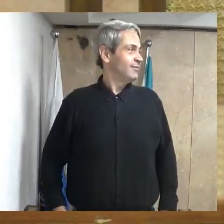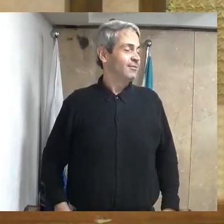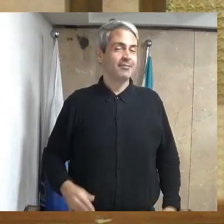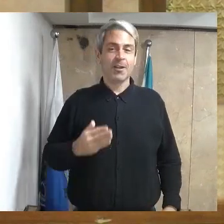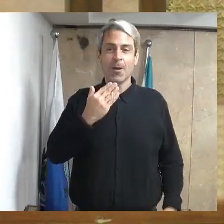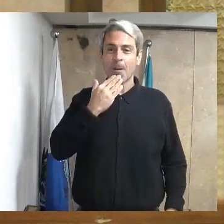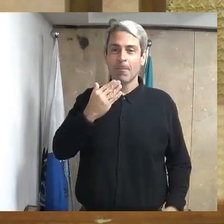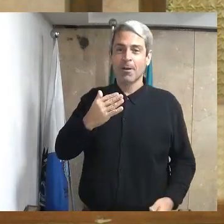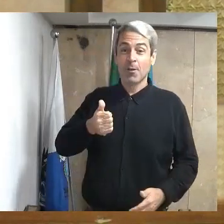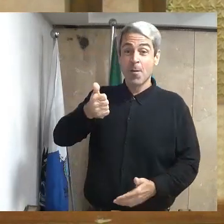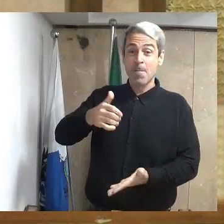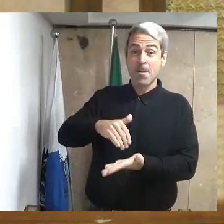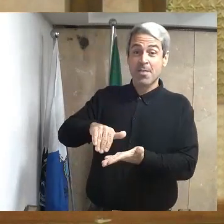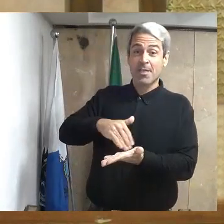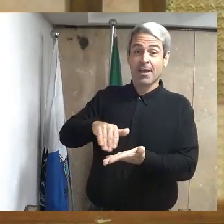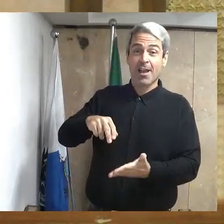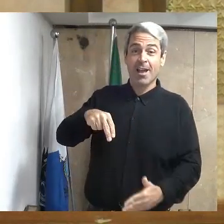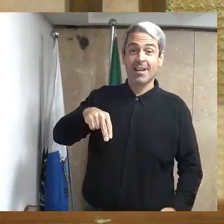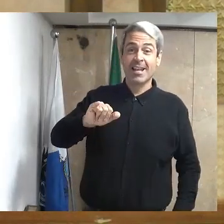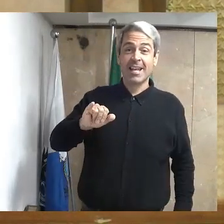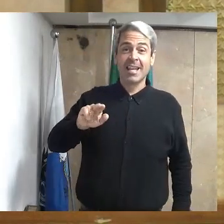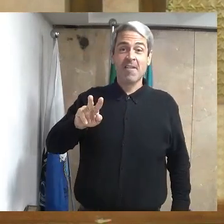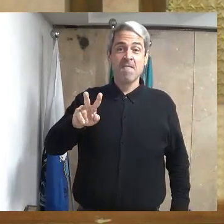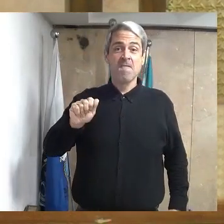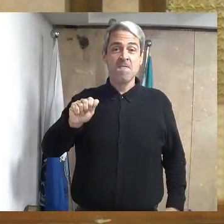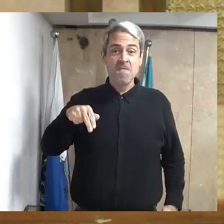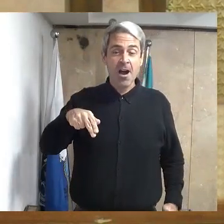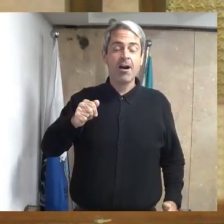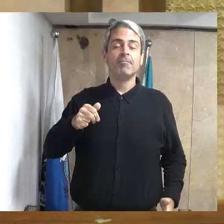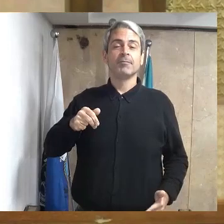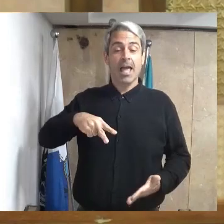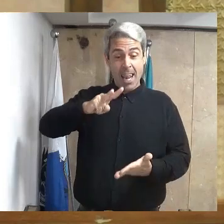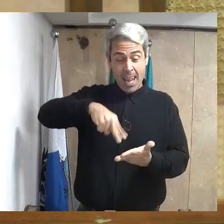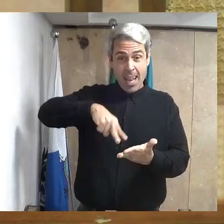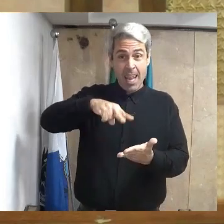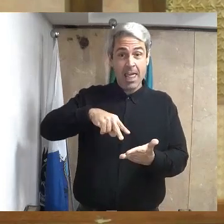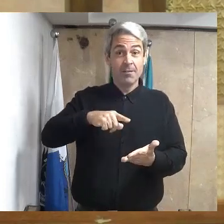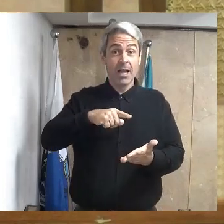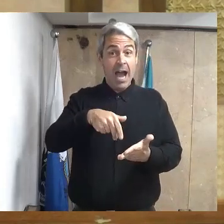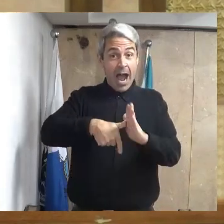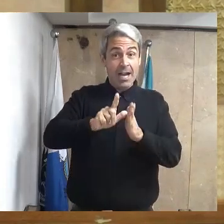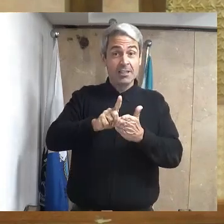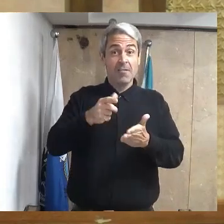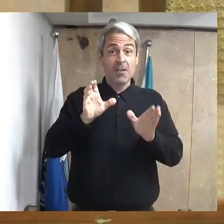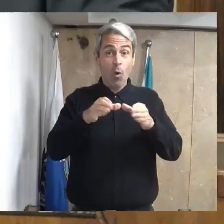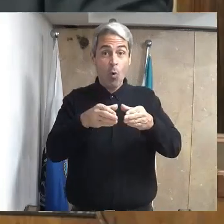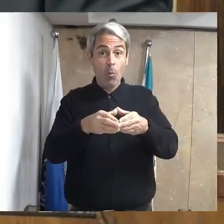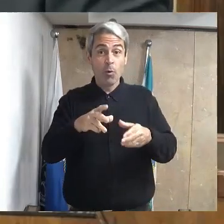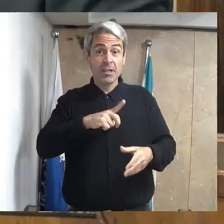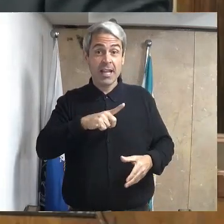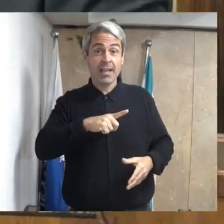Peço ao primeiro secretário, vereador Nivan, que faça a verificação de quórum.